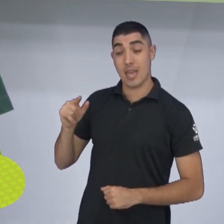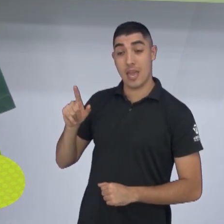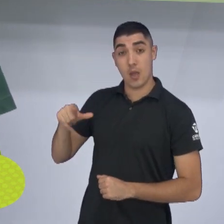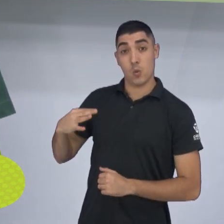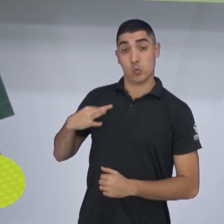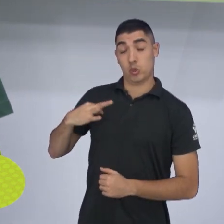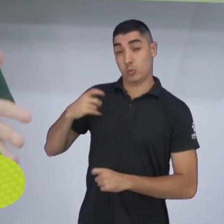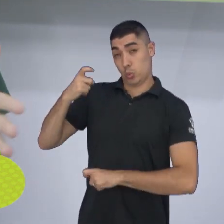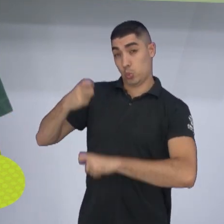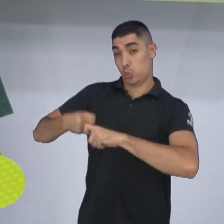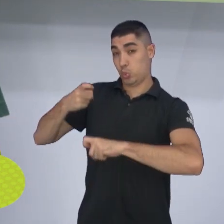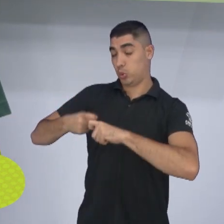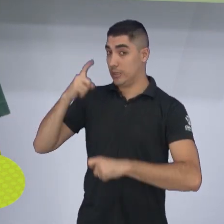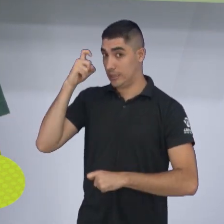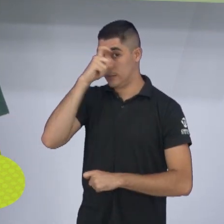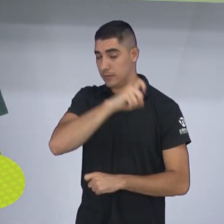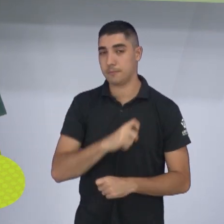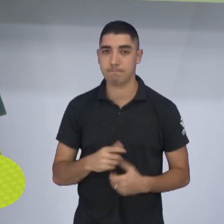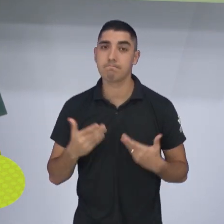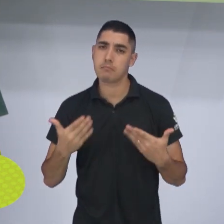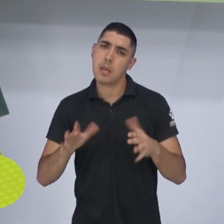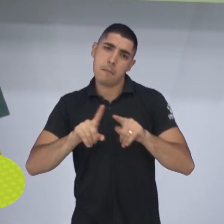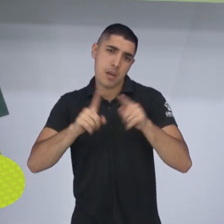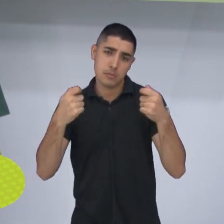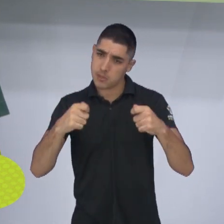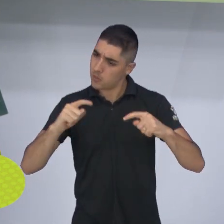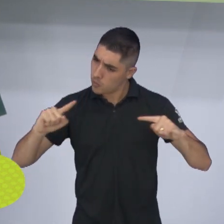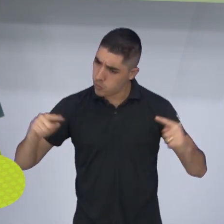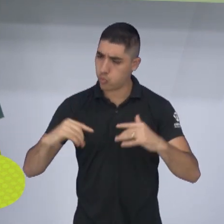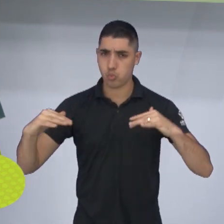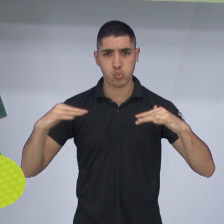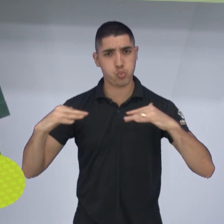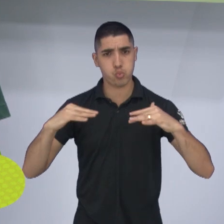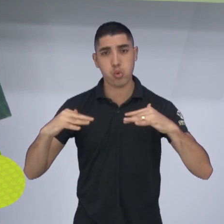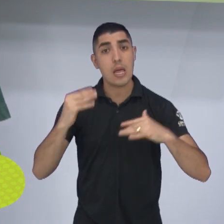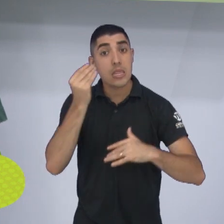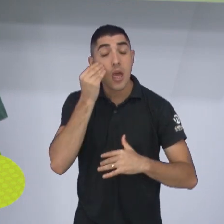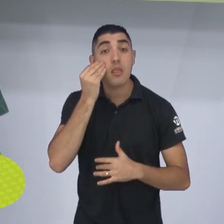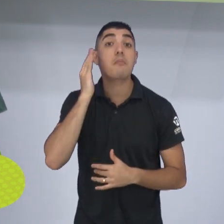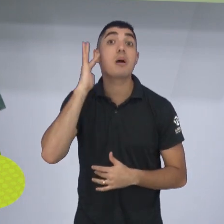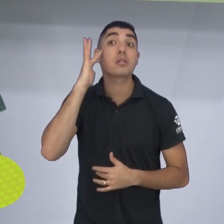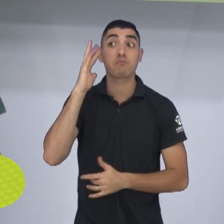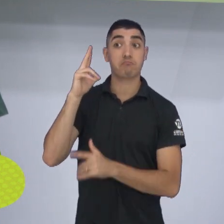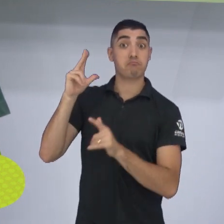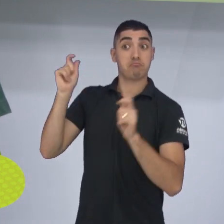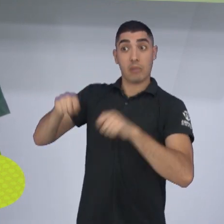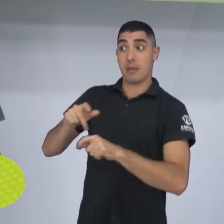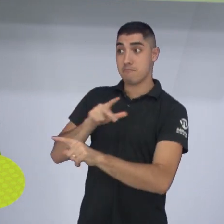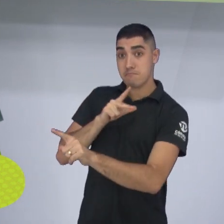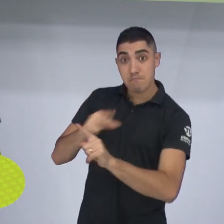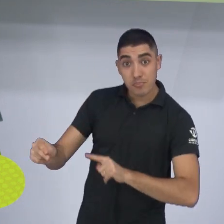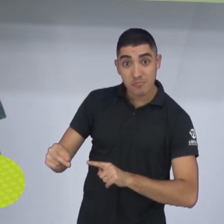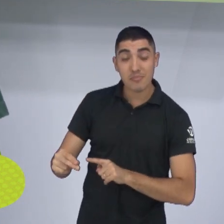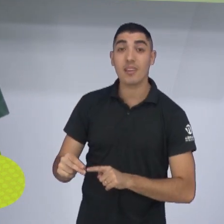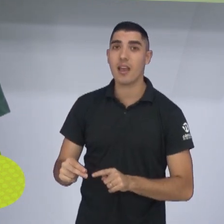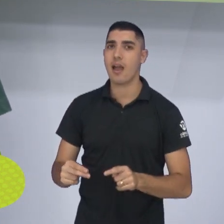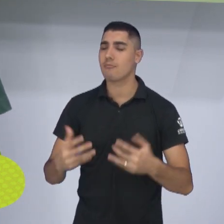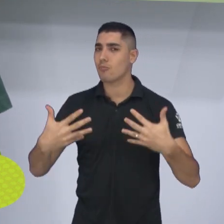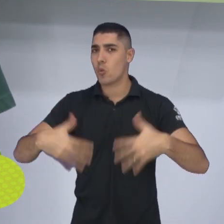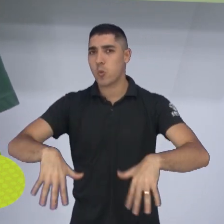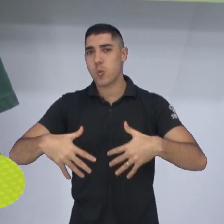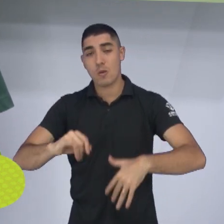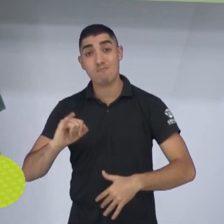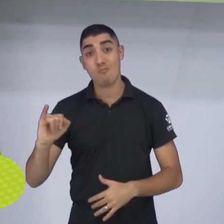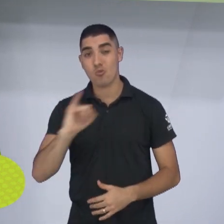antigos. Mas tem que jogar e, quem sabe, aí conseguir uma vitória. A vitória contra o Vasco, se acontecer, vai ser muito importante